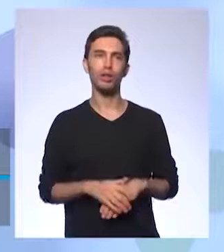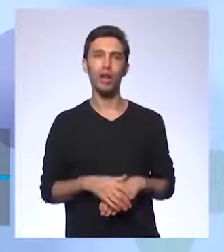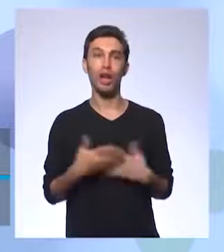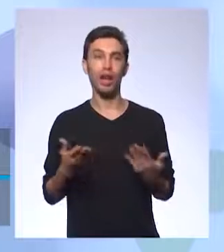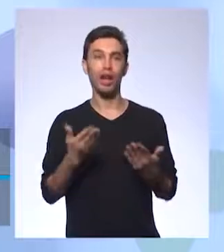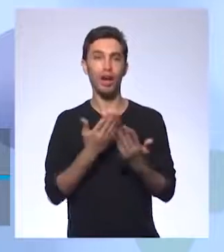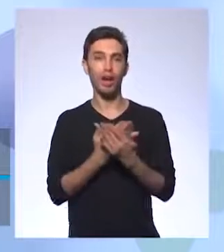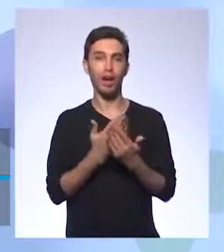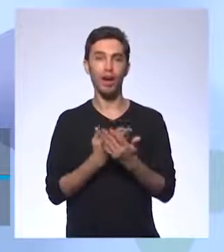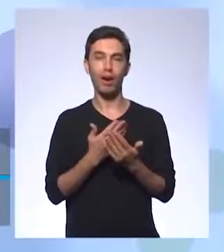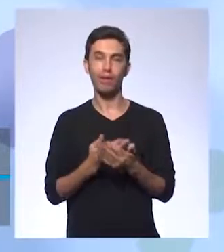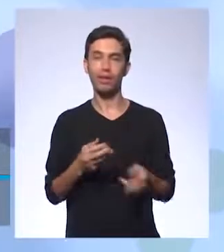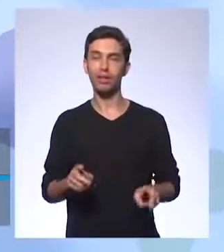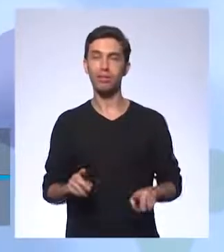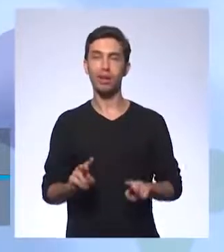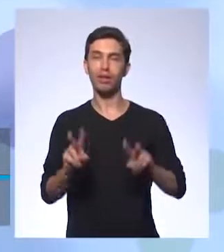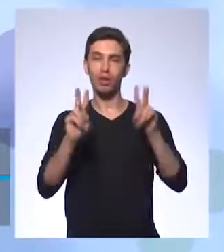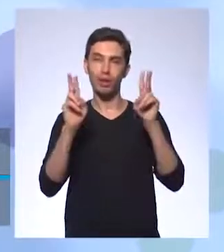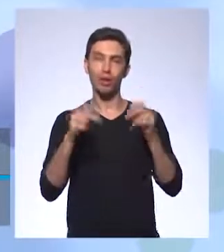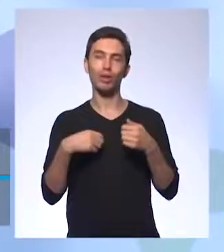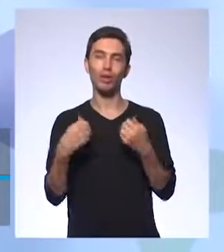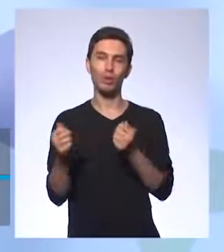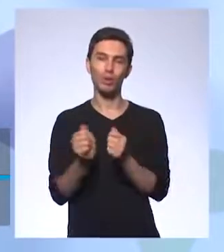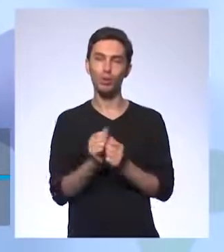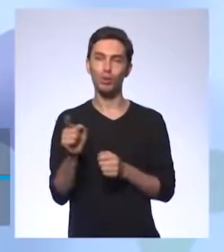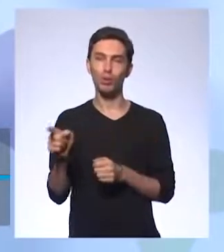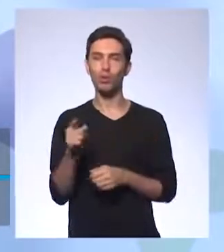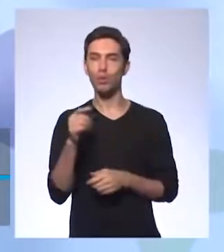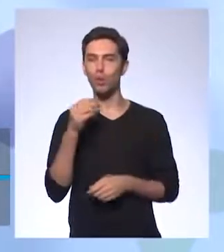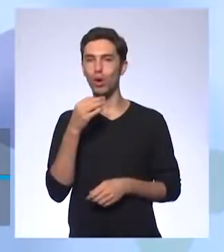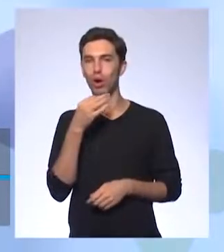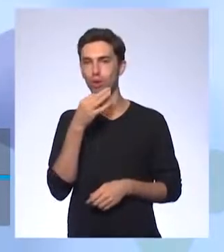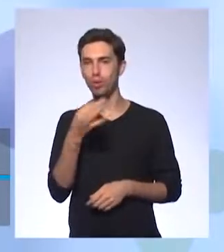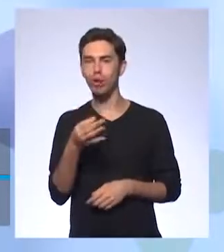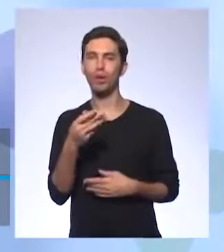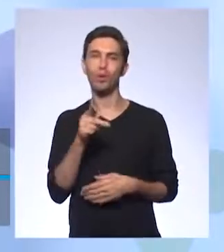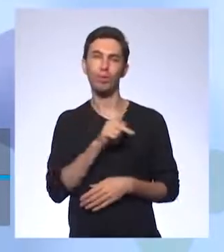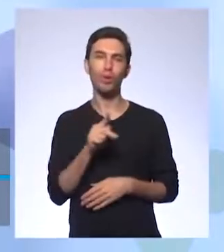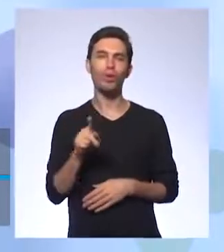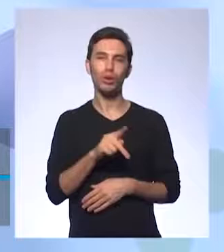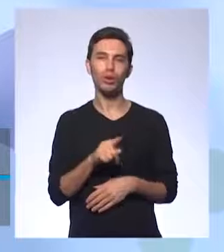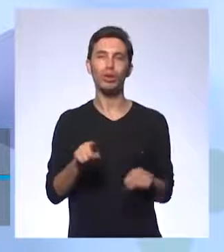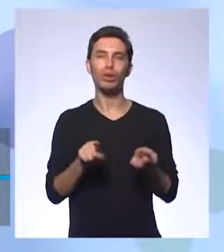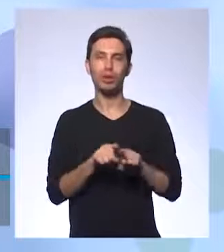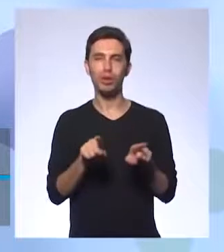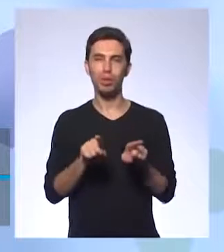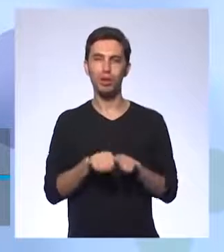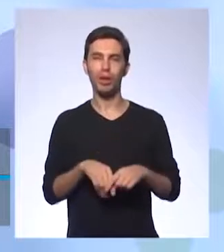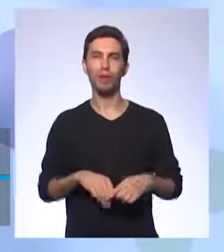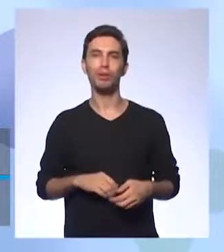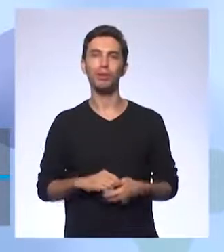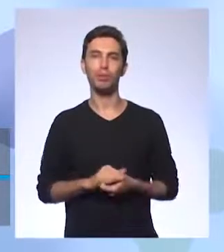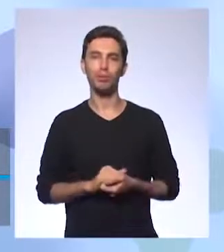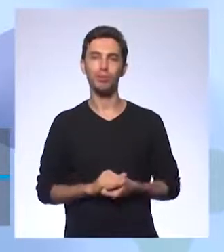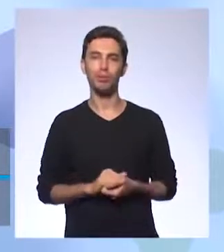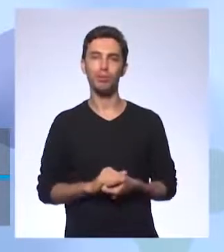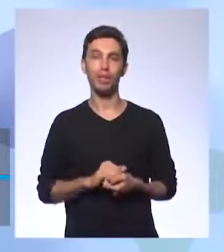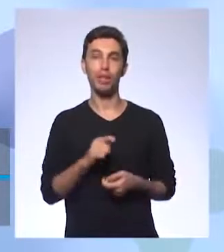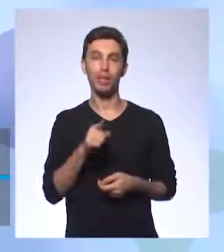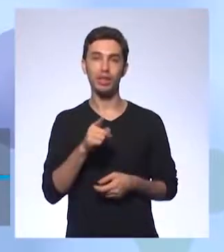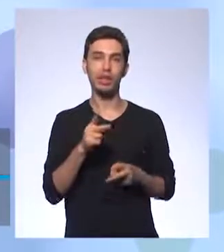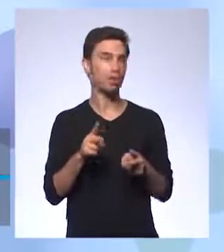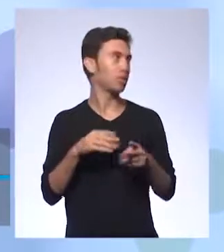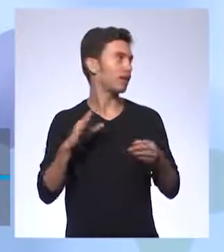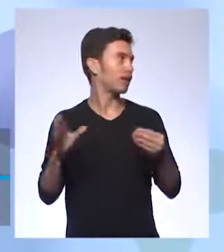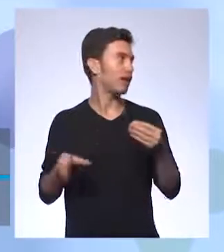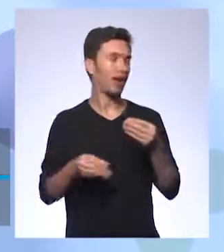fica muito mais rica com a contribuição dos nossos colegas, né, que sempre tem alguma coisa para acrescentar, porque todos